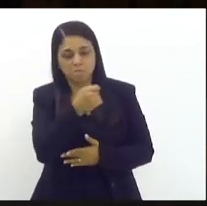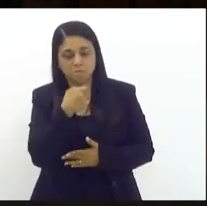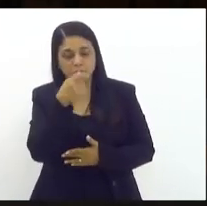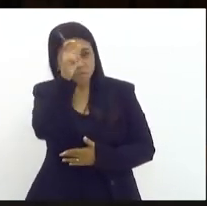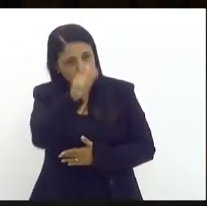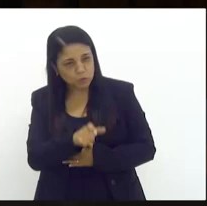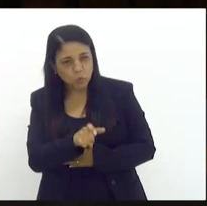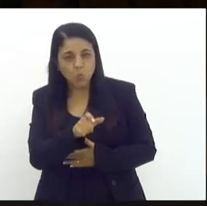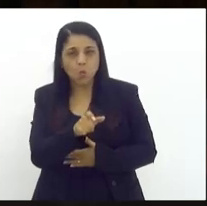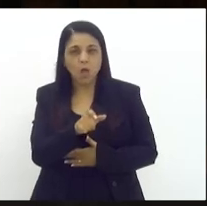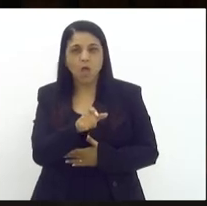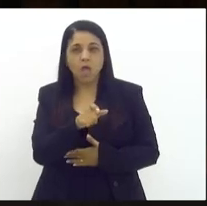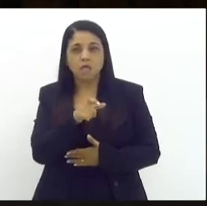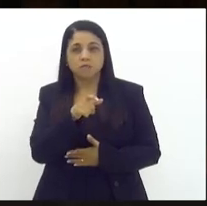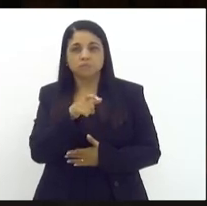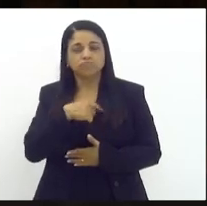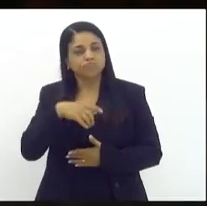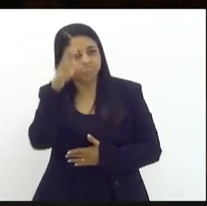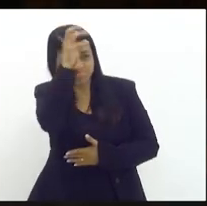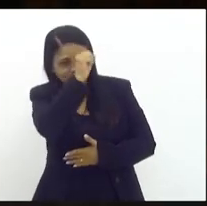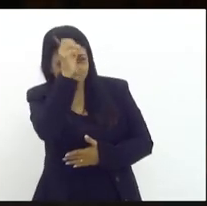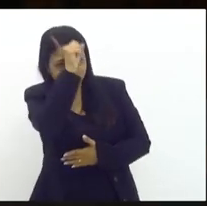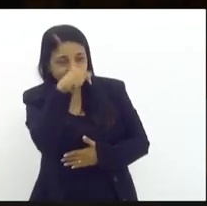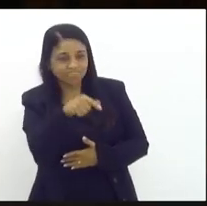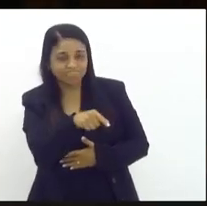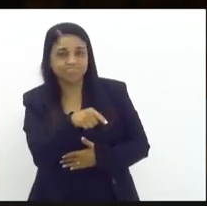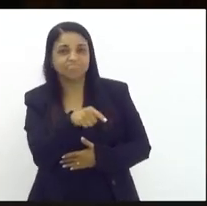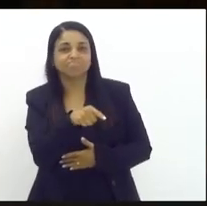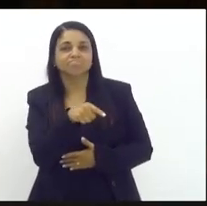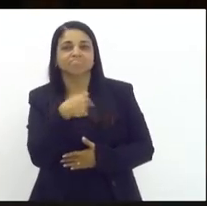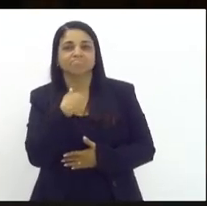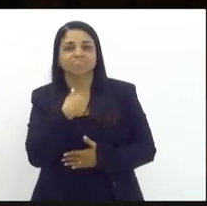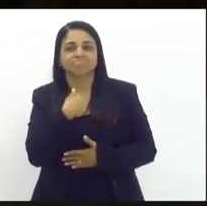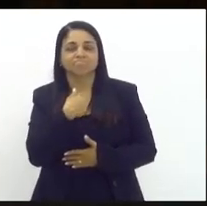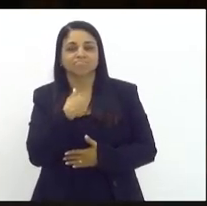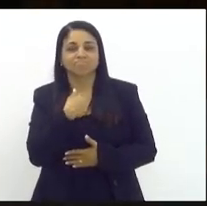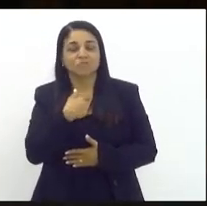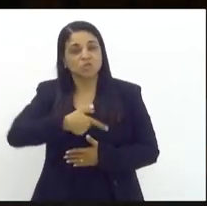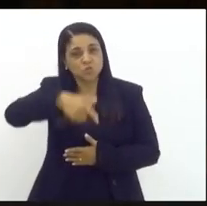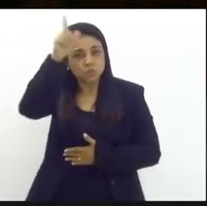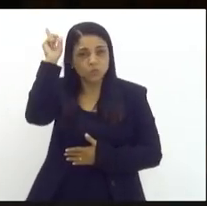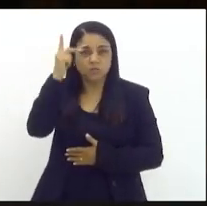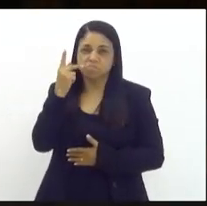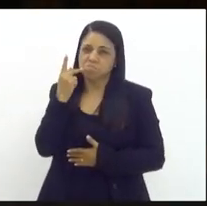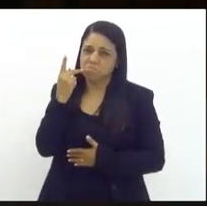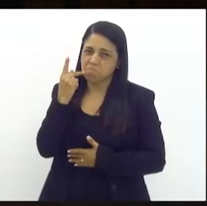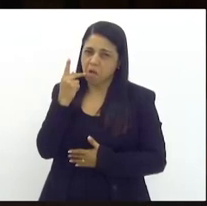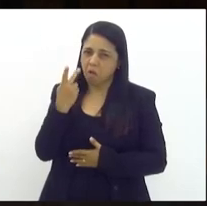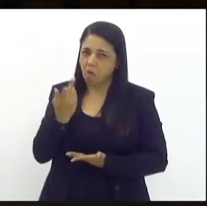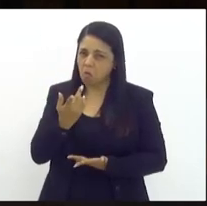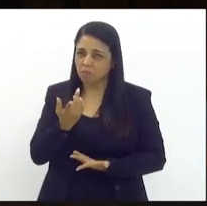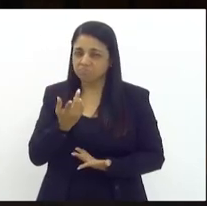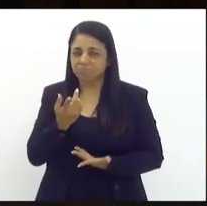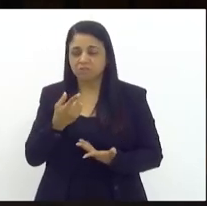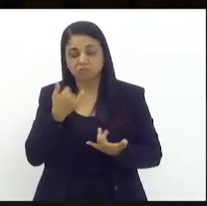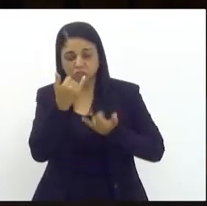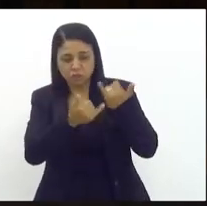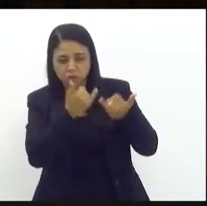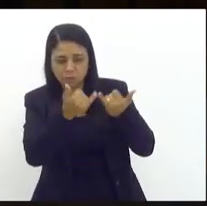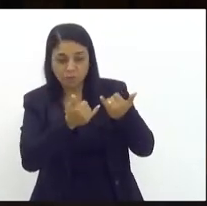que eu tô aprendendo muito o deputado Municipal como a gente brinca é uma